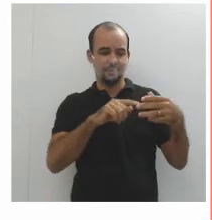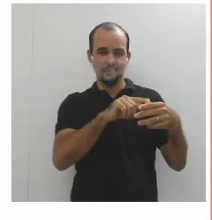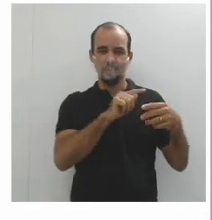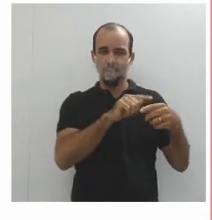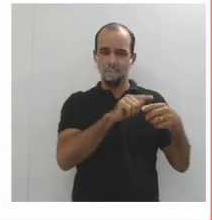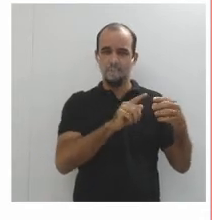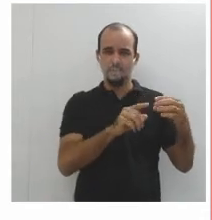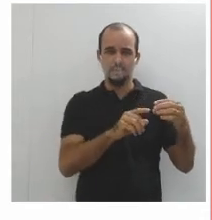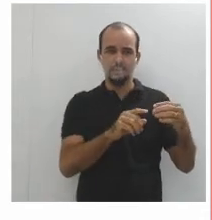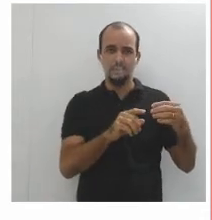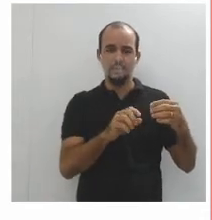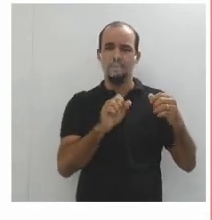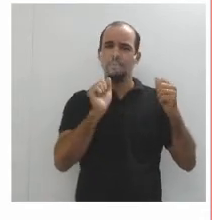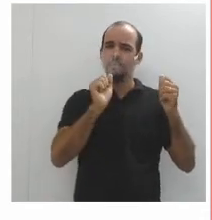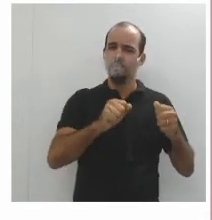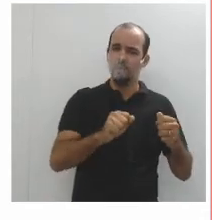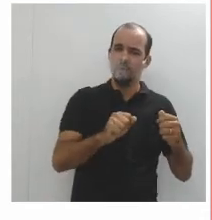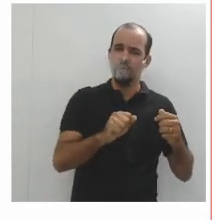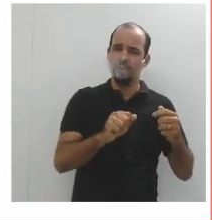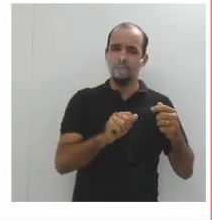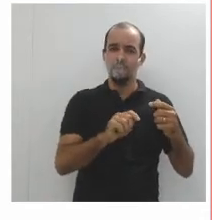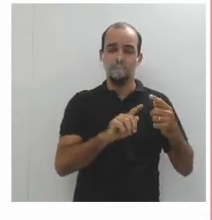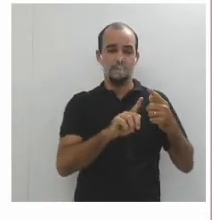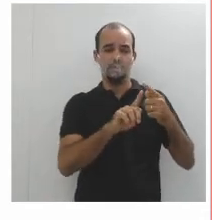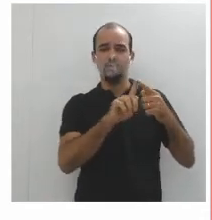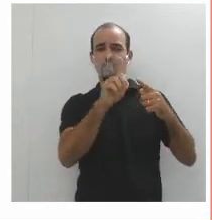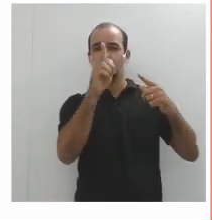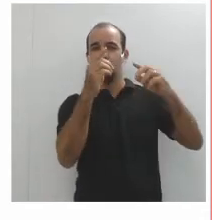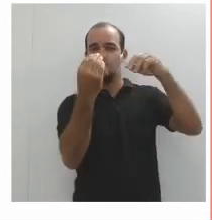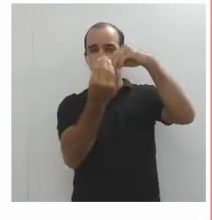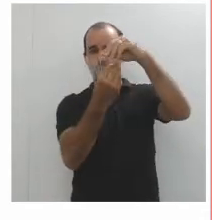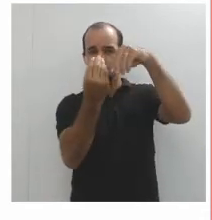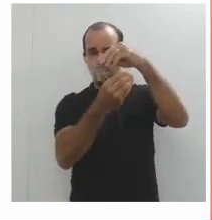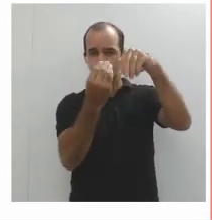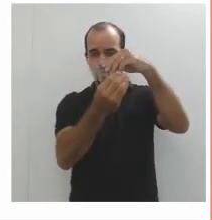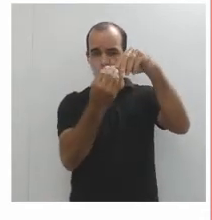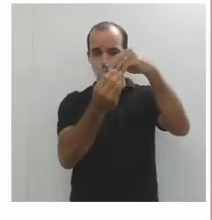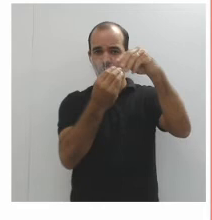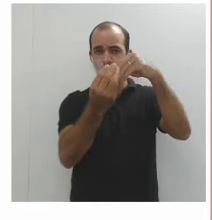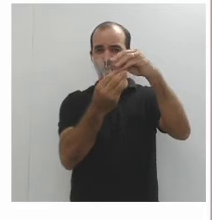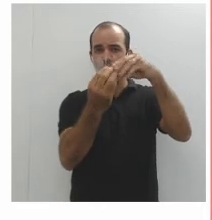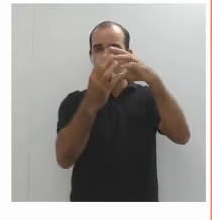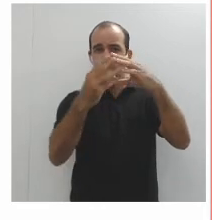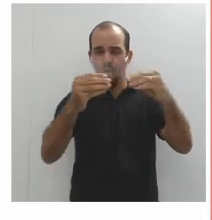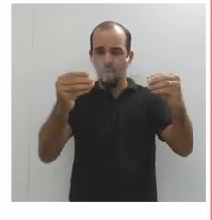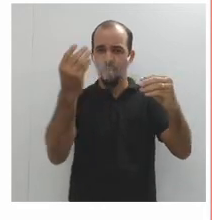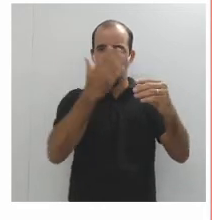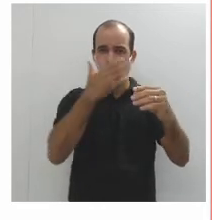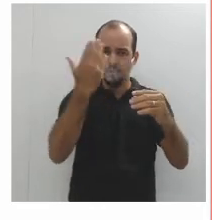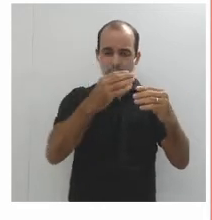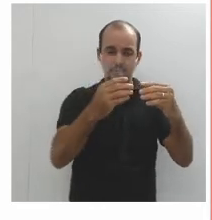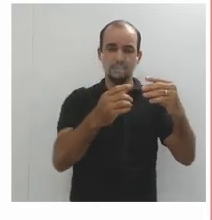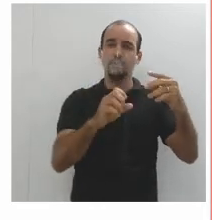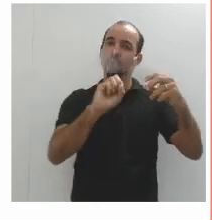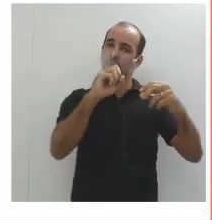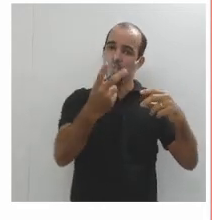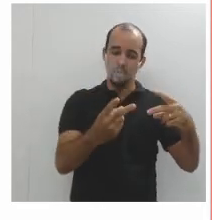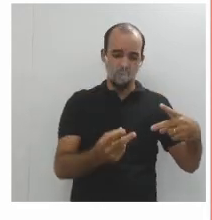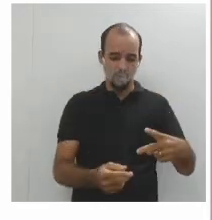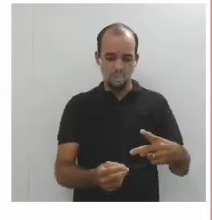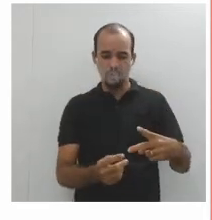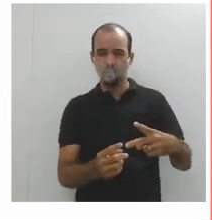ou ela pode ser um sistema heterogêneo, apresenta mais de uma fase, tá bom?